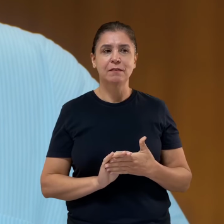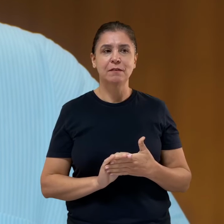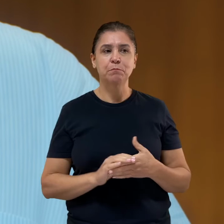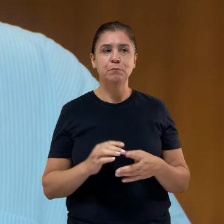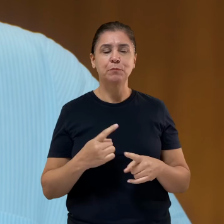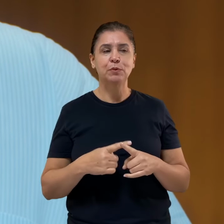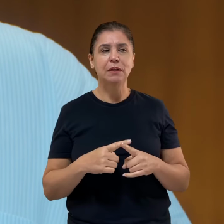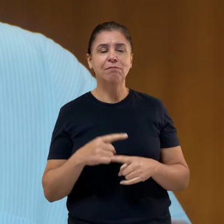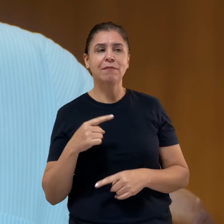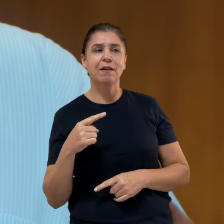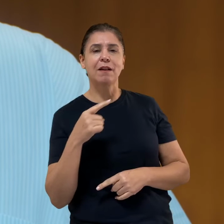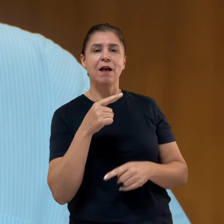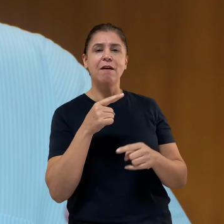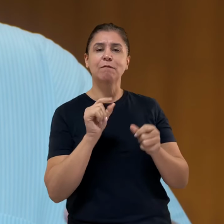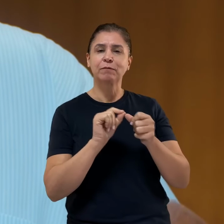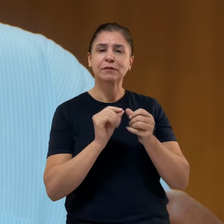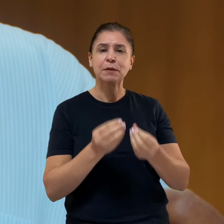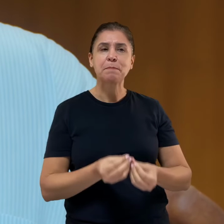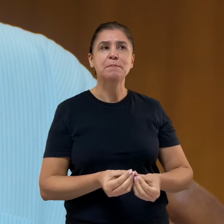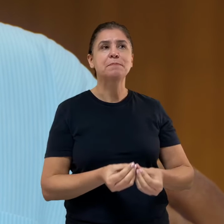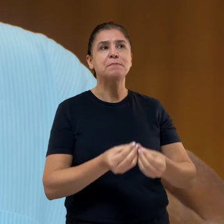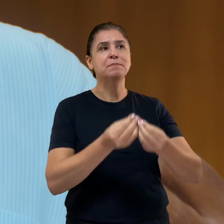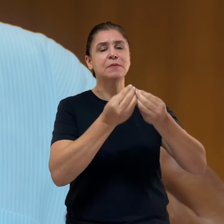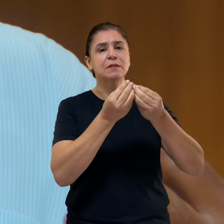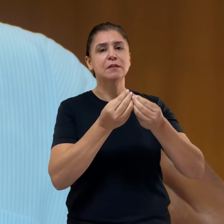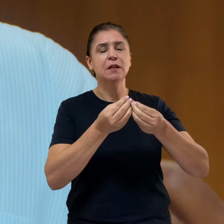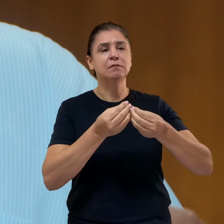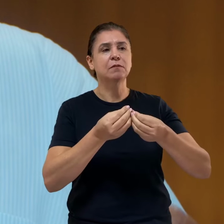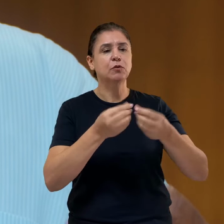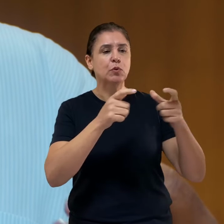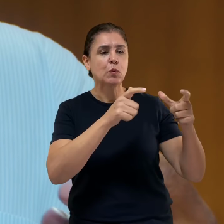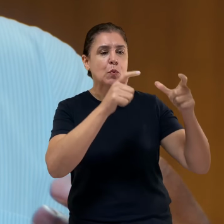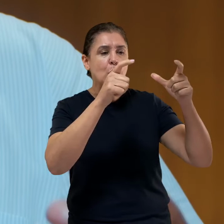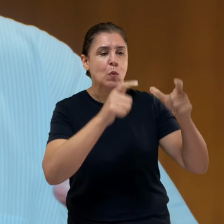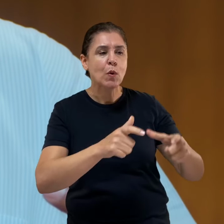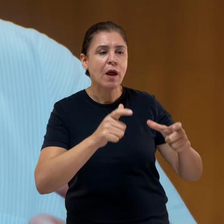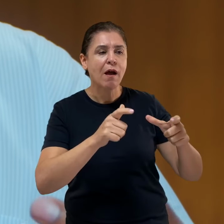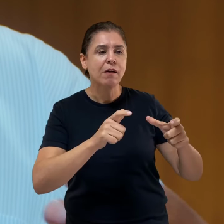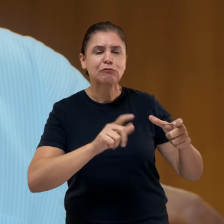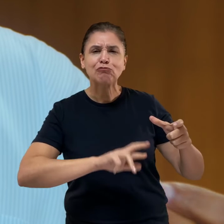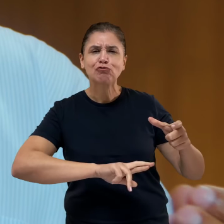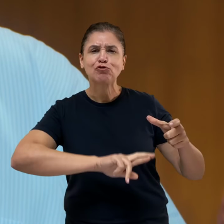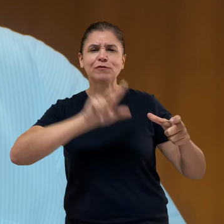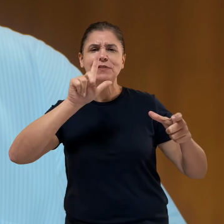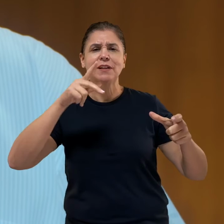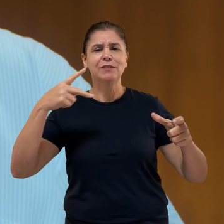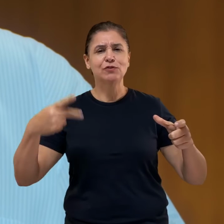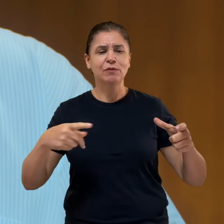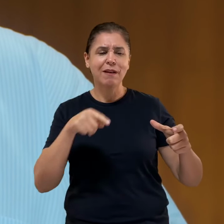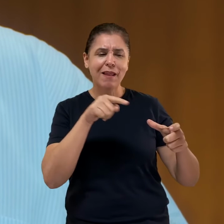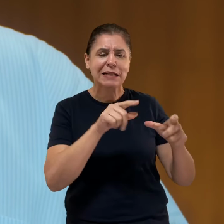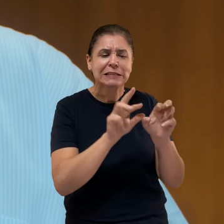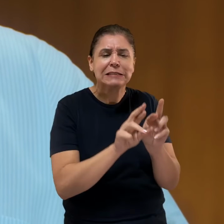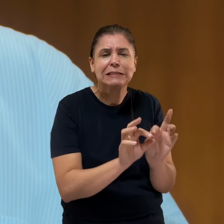Você celebra a missa em realidades muito simples.